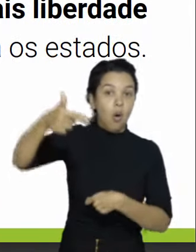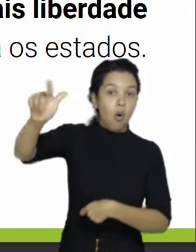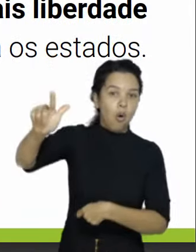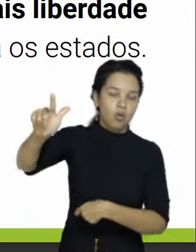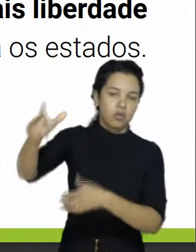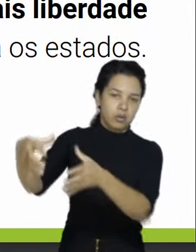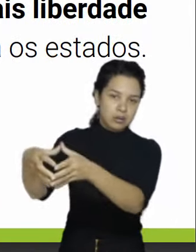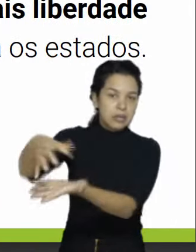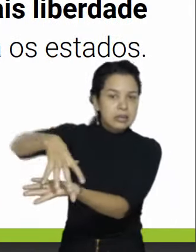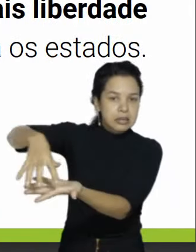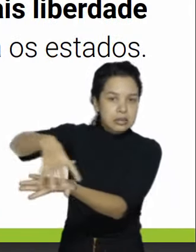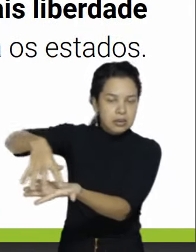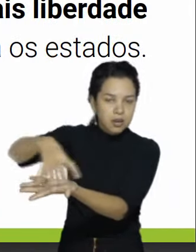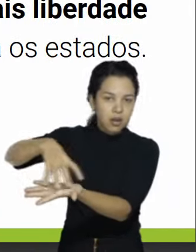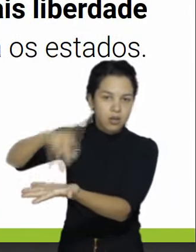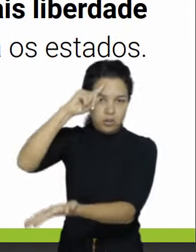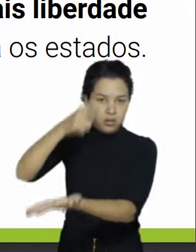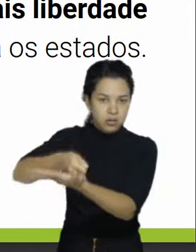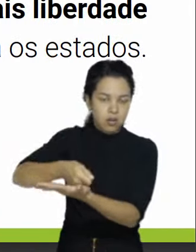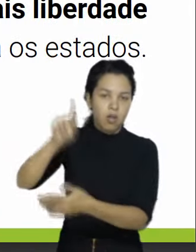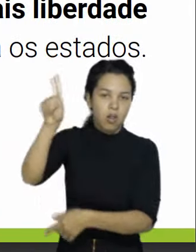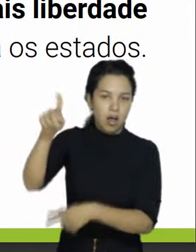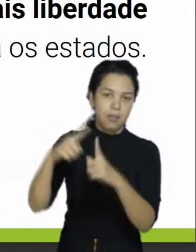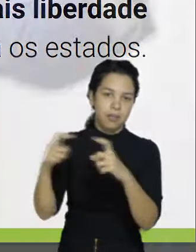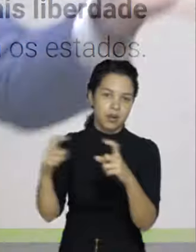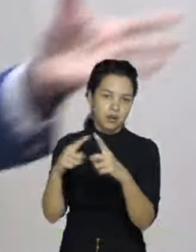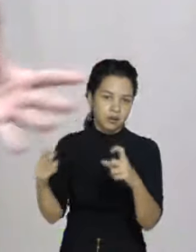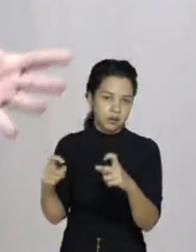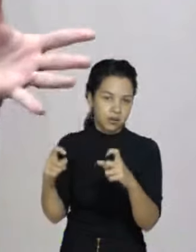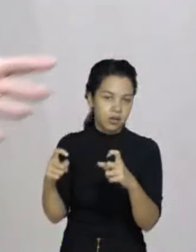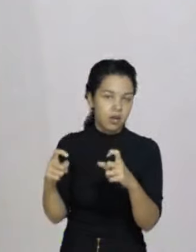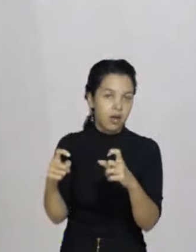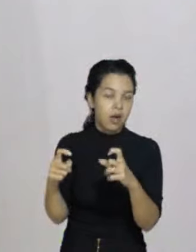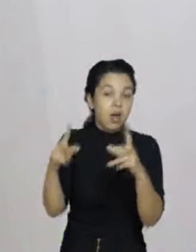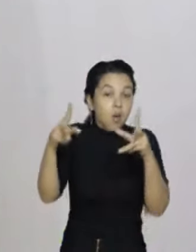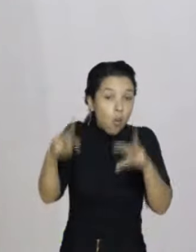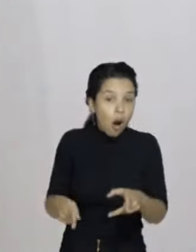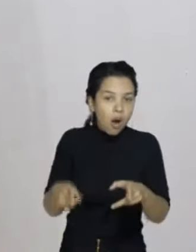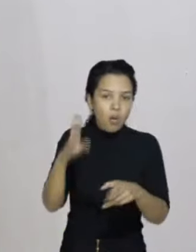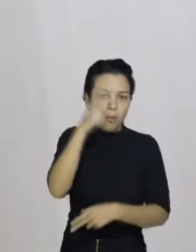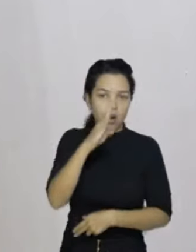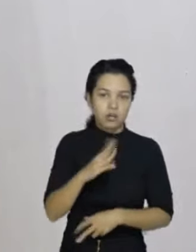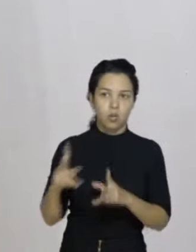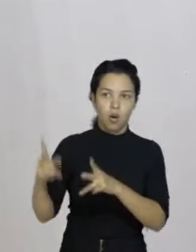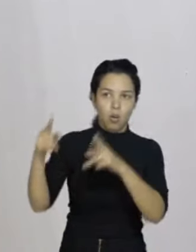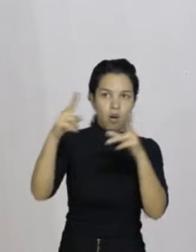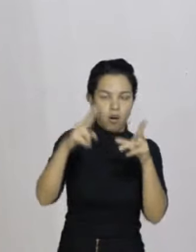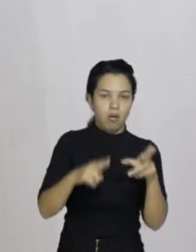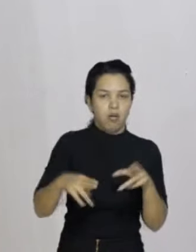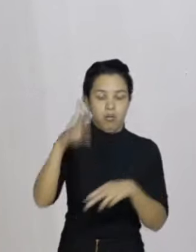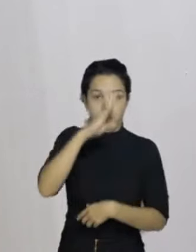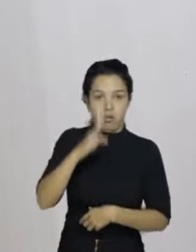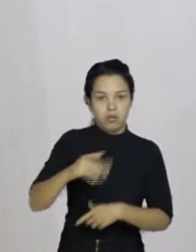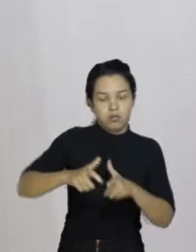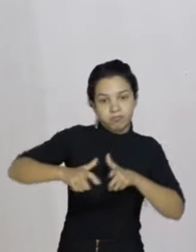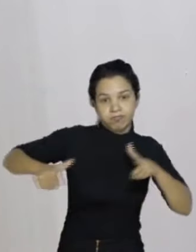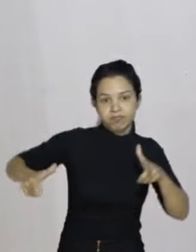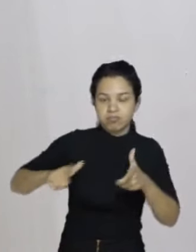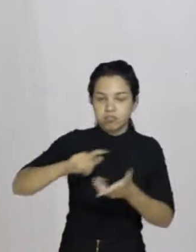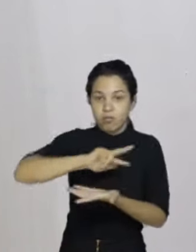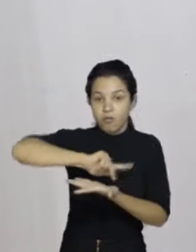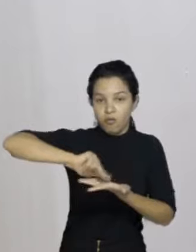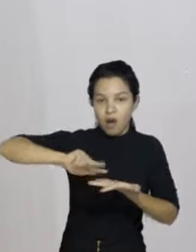decisões são tomadas em Brasília e São idênticas para um país do tamanho do Brasil Continental cheio de credos crenças raças